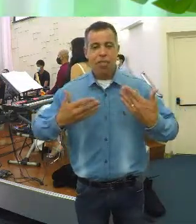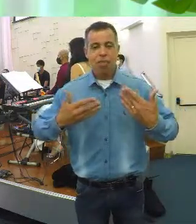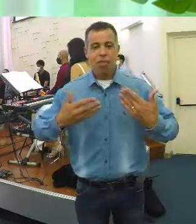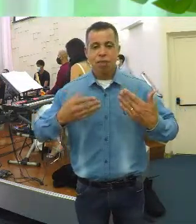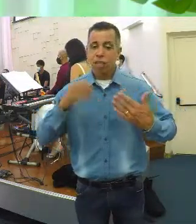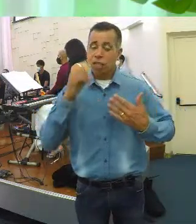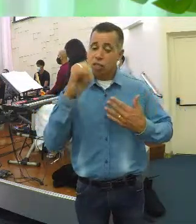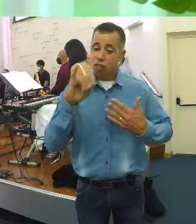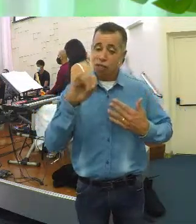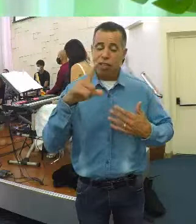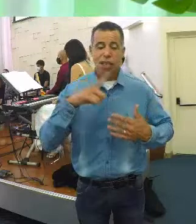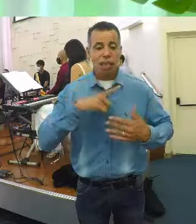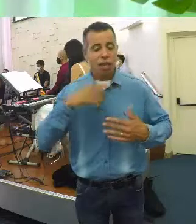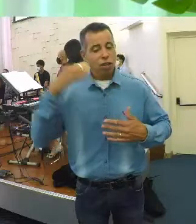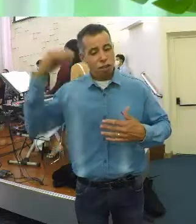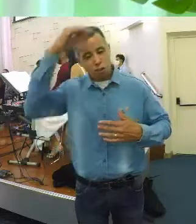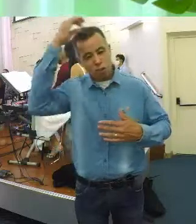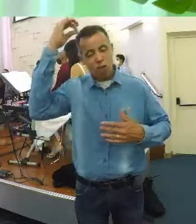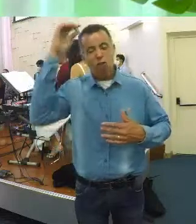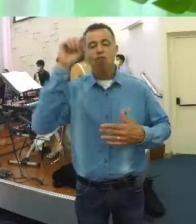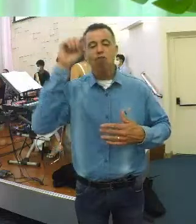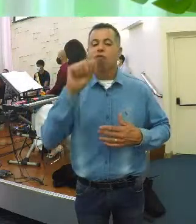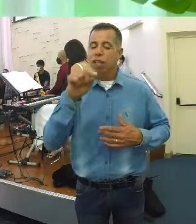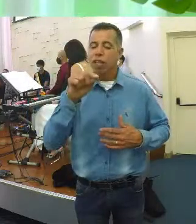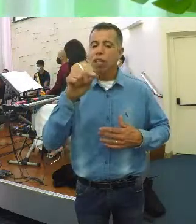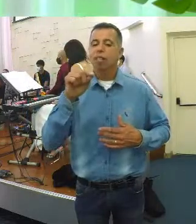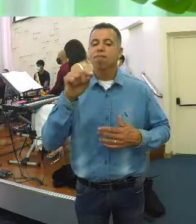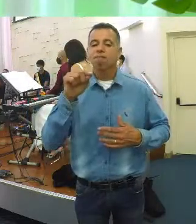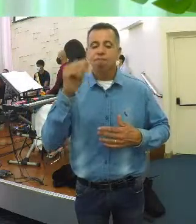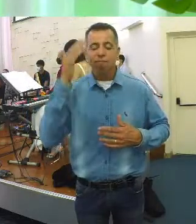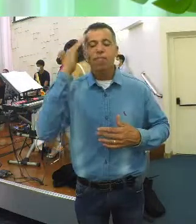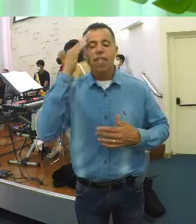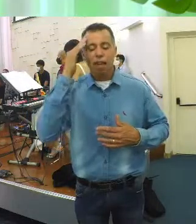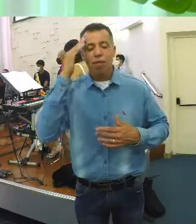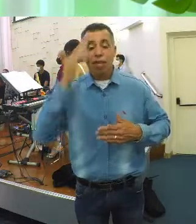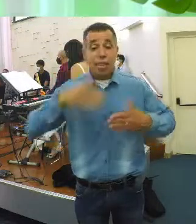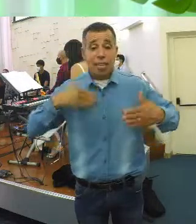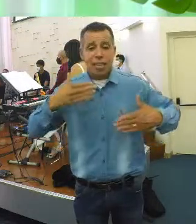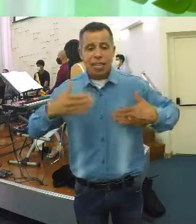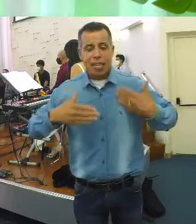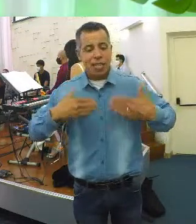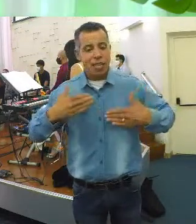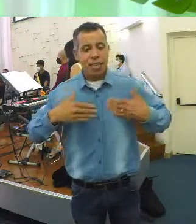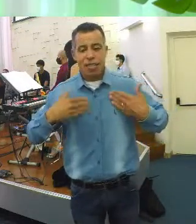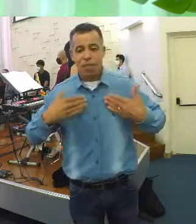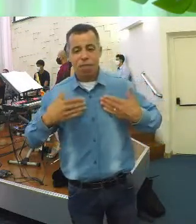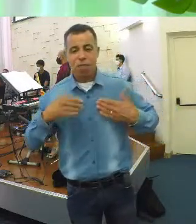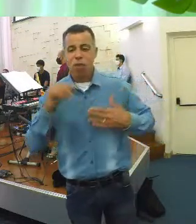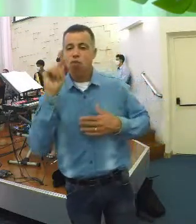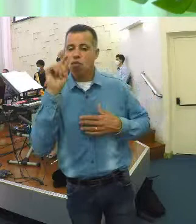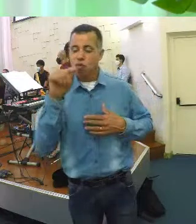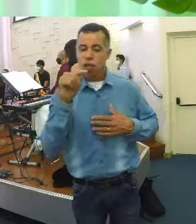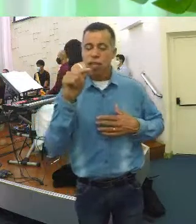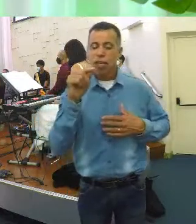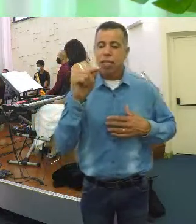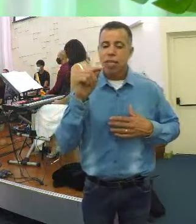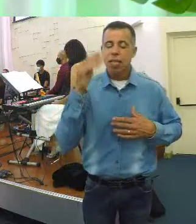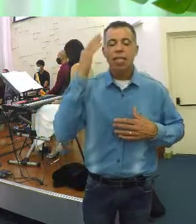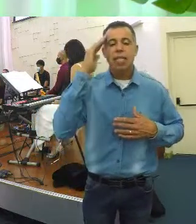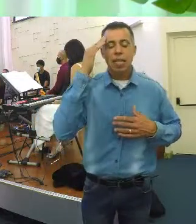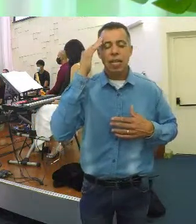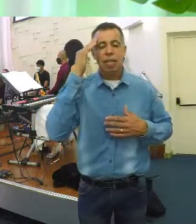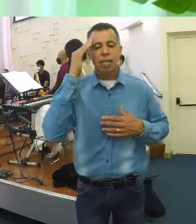o Espírito de Cristo, você sabe o que é regozijo. Você sabe dizer o que é não